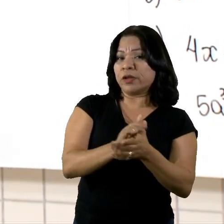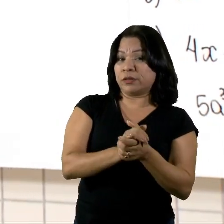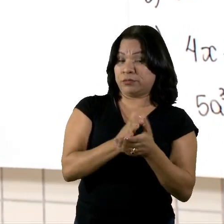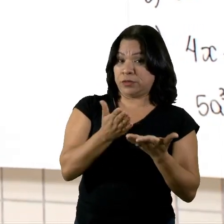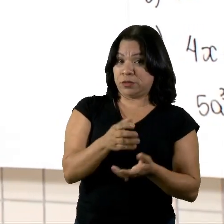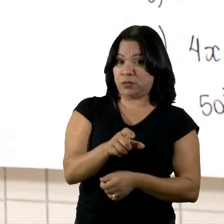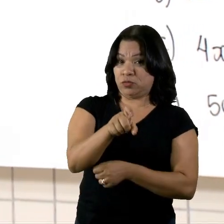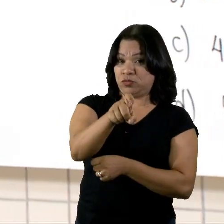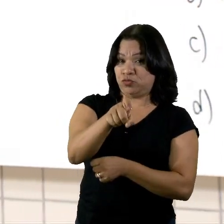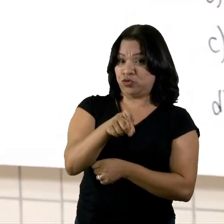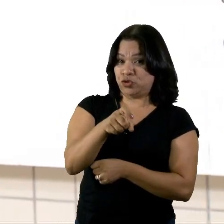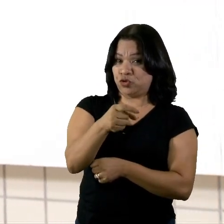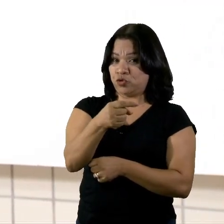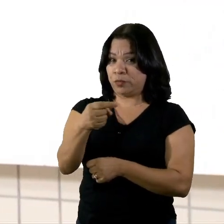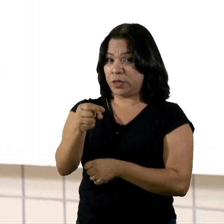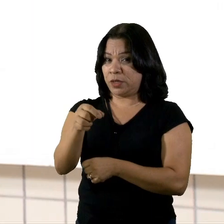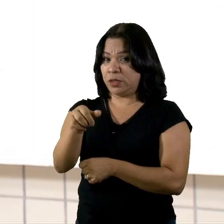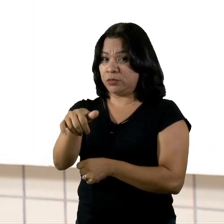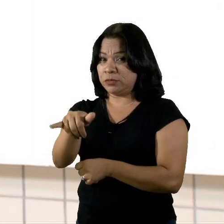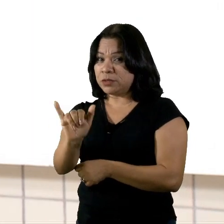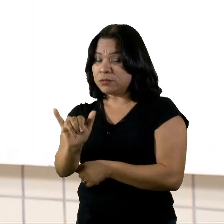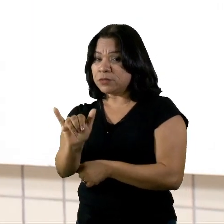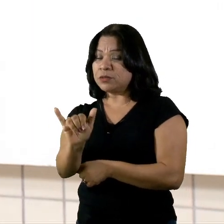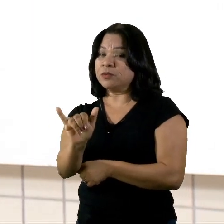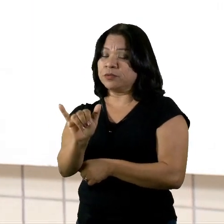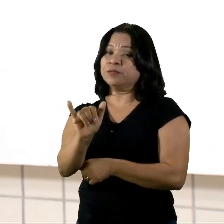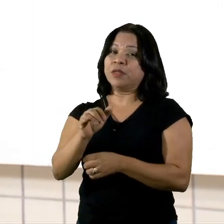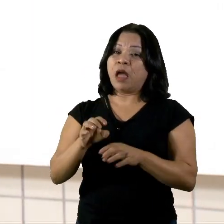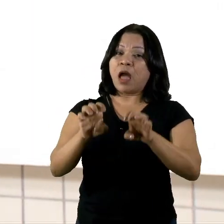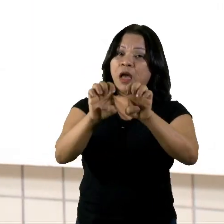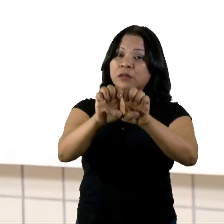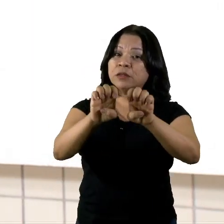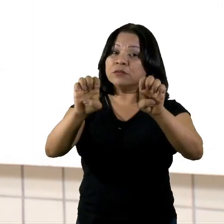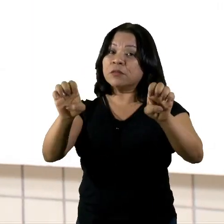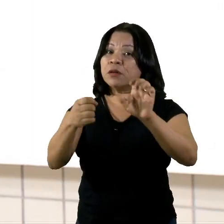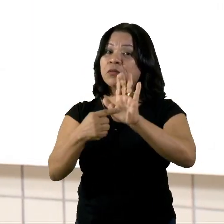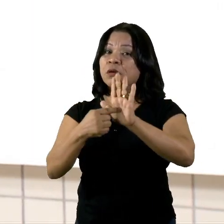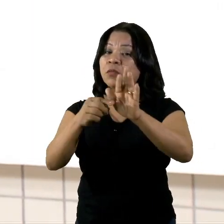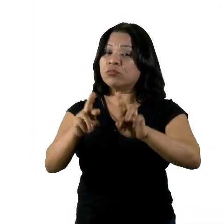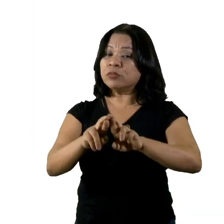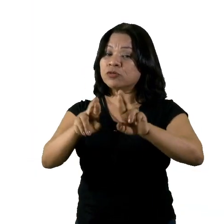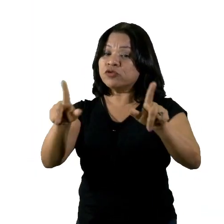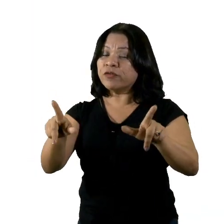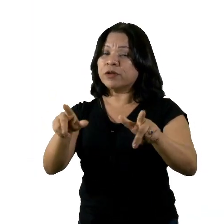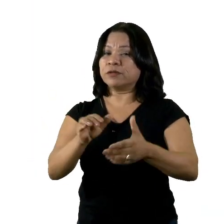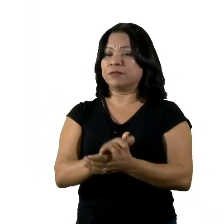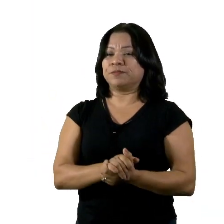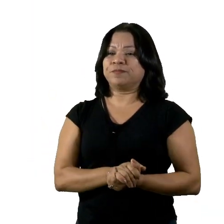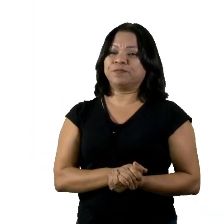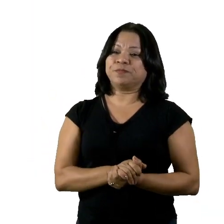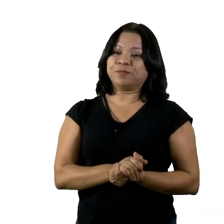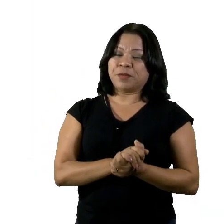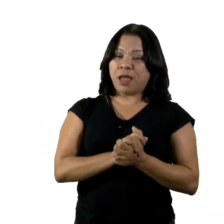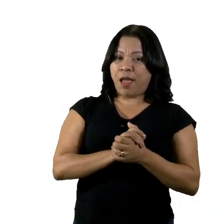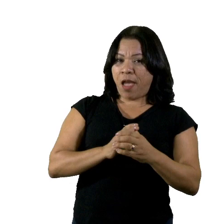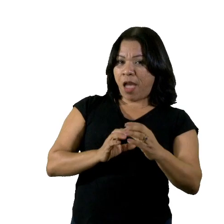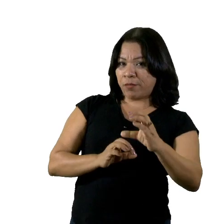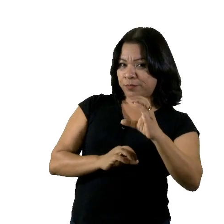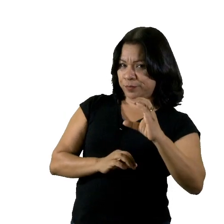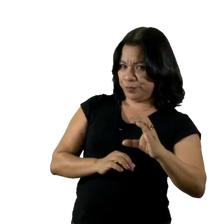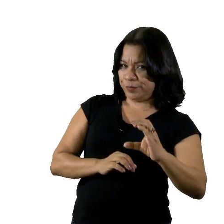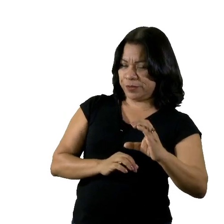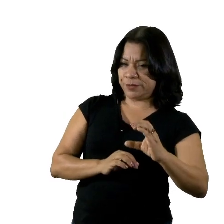menos Y. Essa é a expressão algébrica que representa a diferença entre X e Y. Agora, no item C, o enunciado diz o